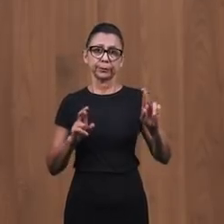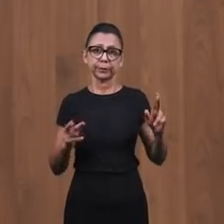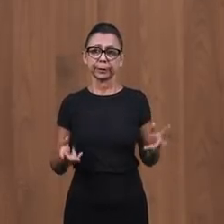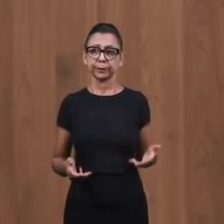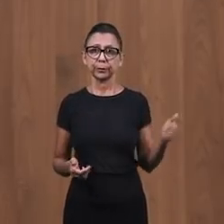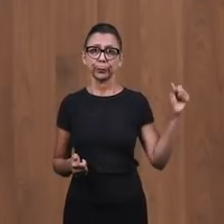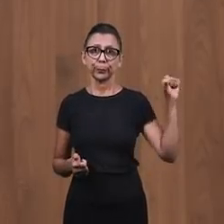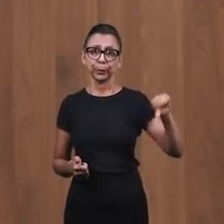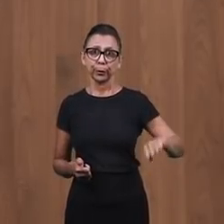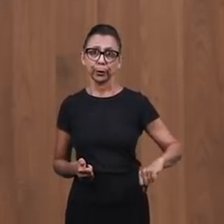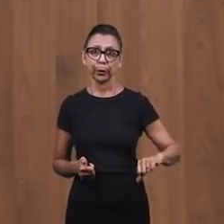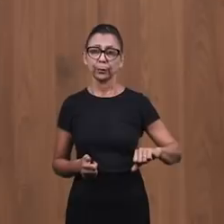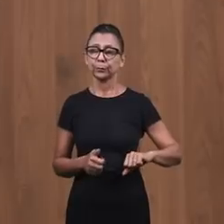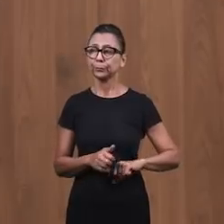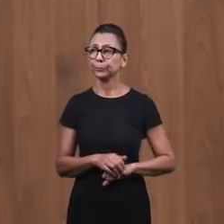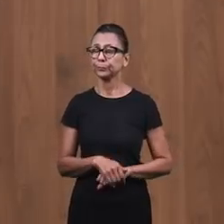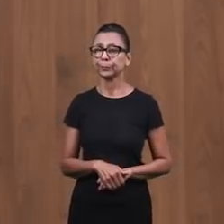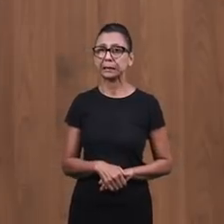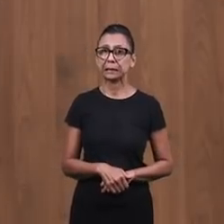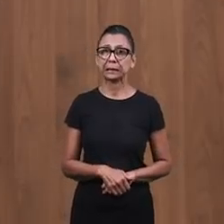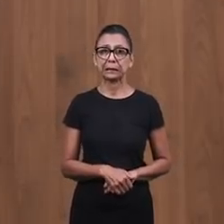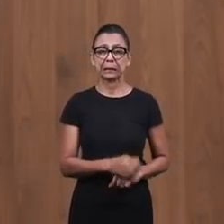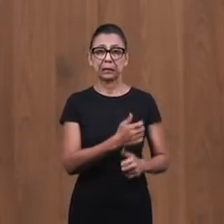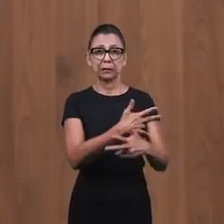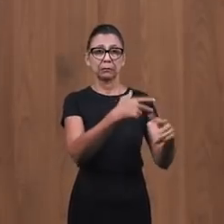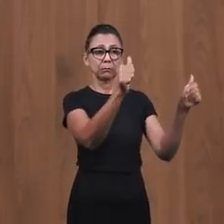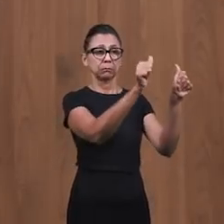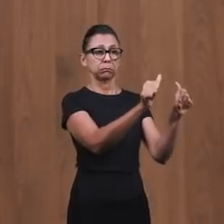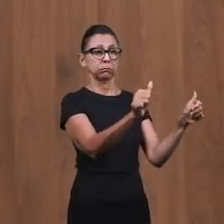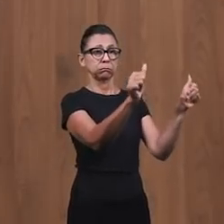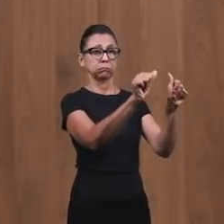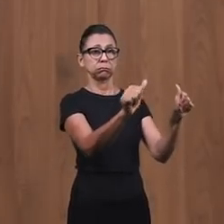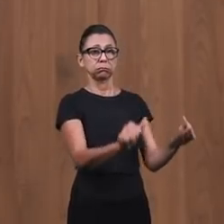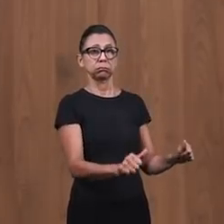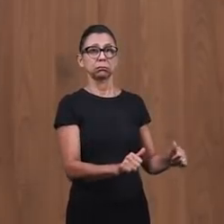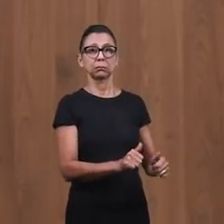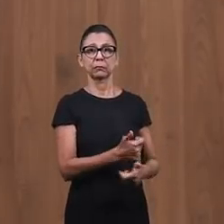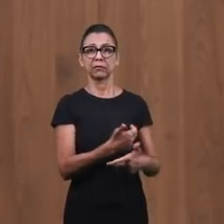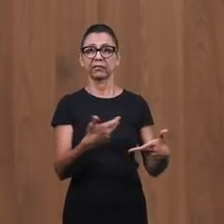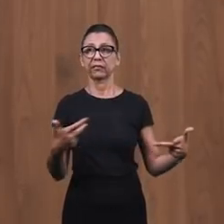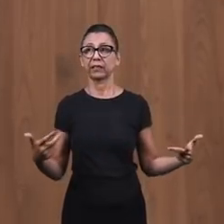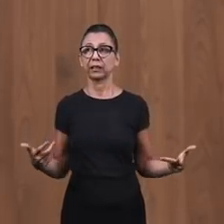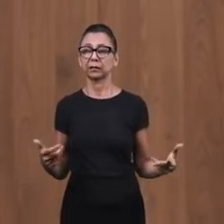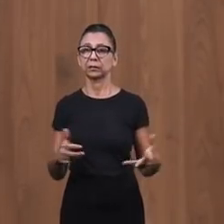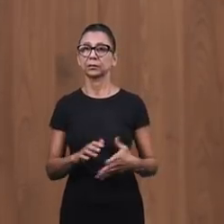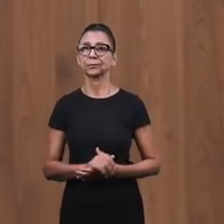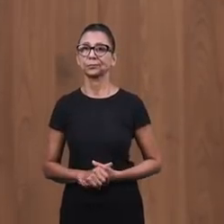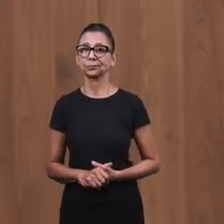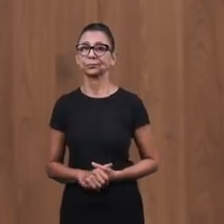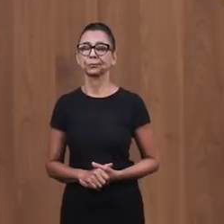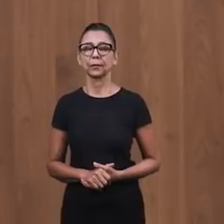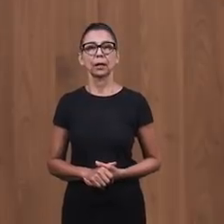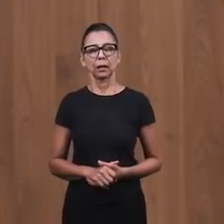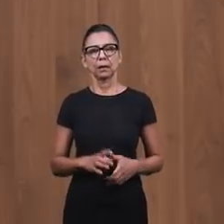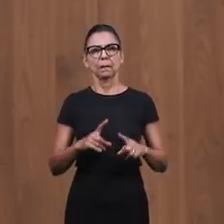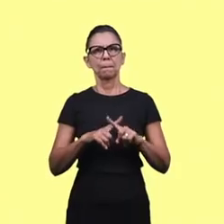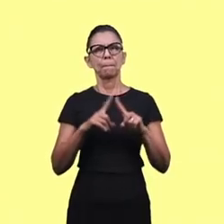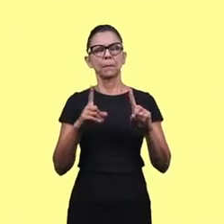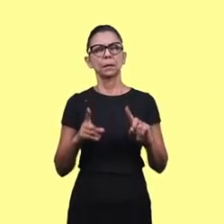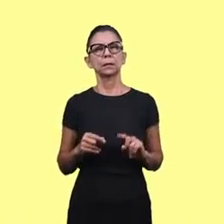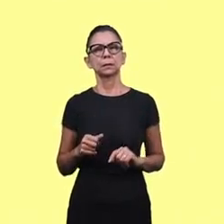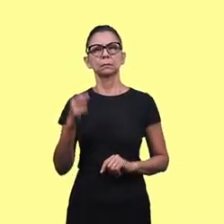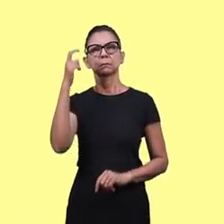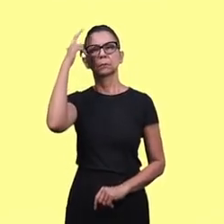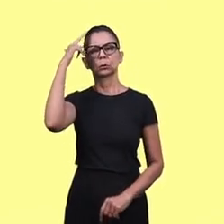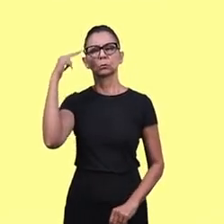diferentes e, o pior de tudo, adoravam a vários deuses. Mas José, mesmo longe de